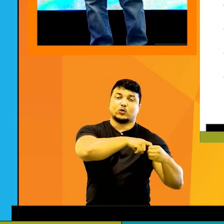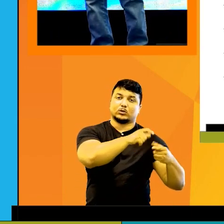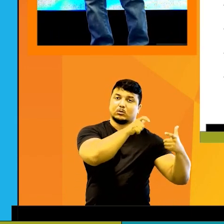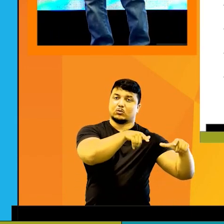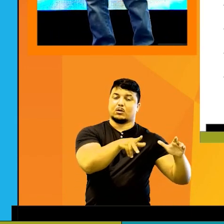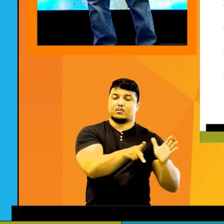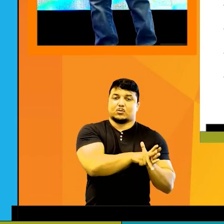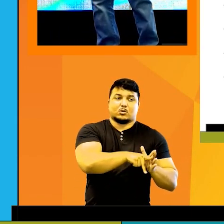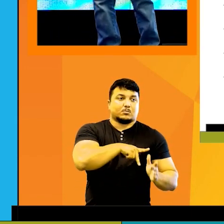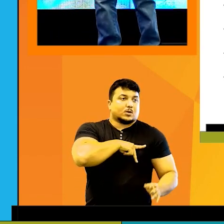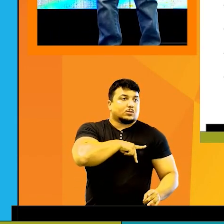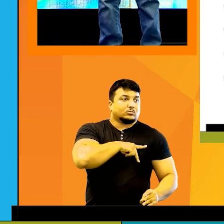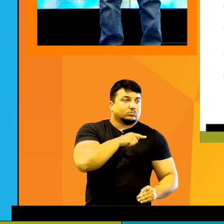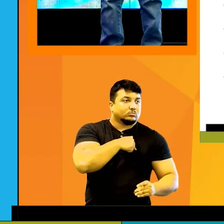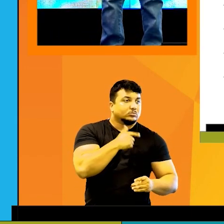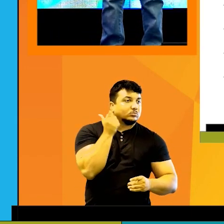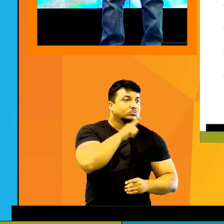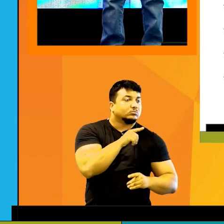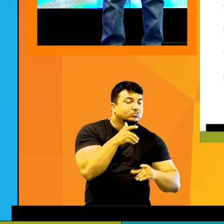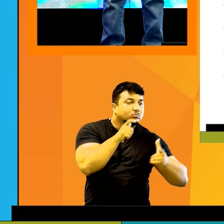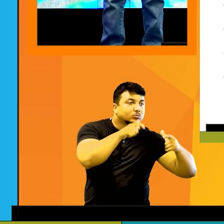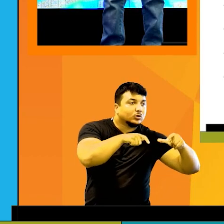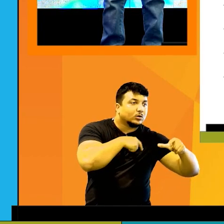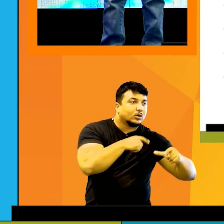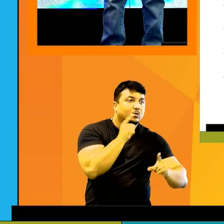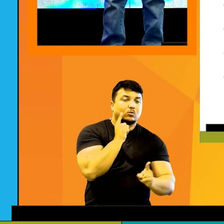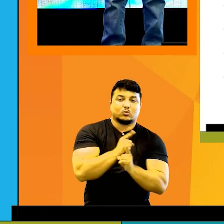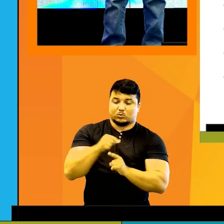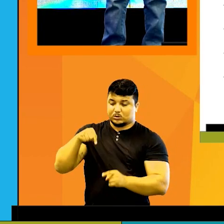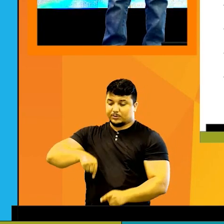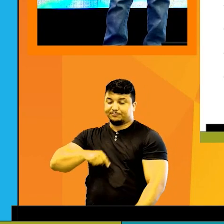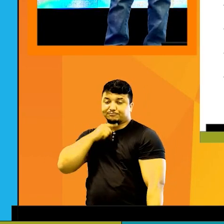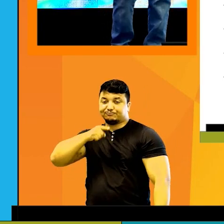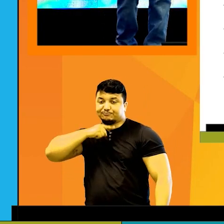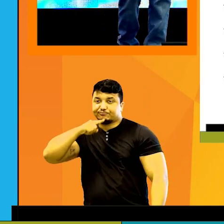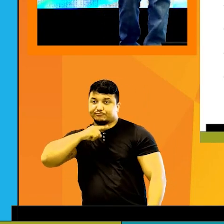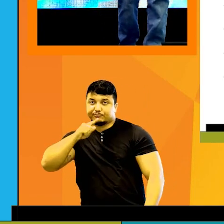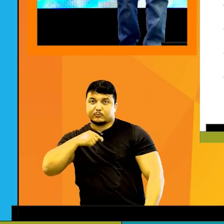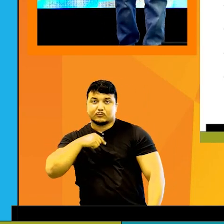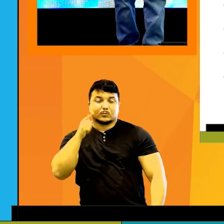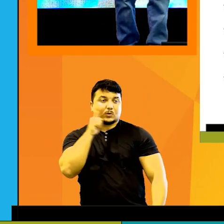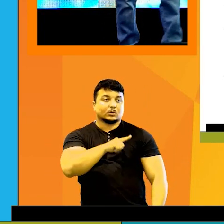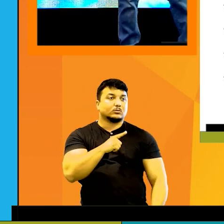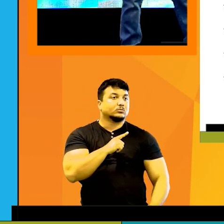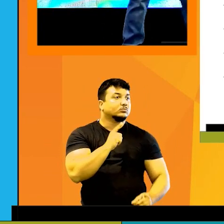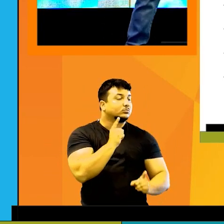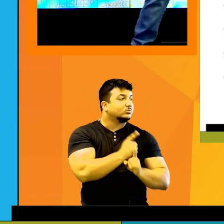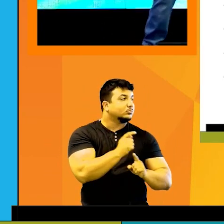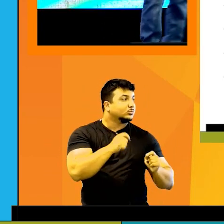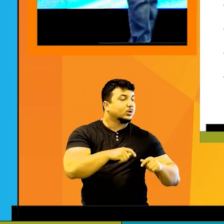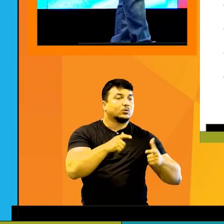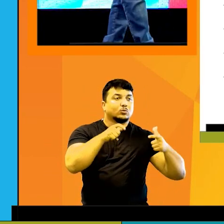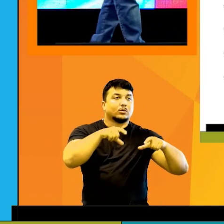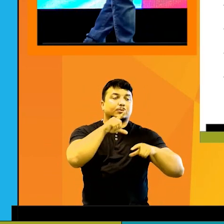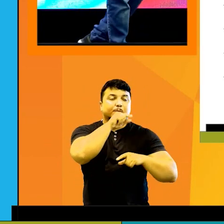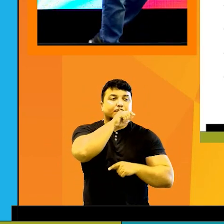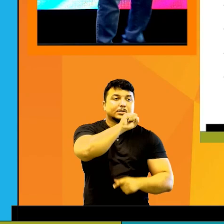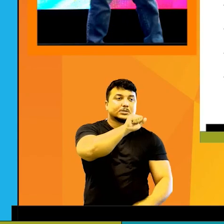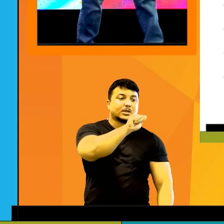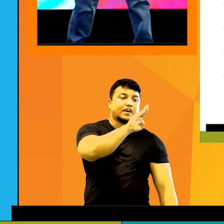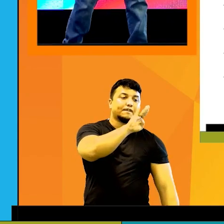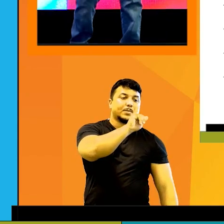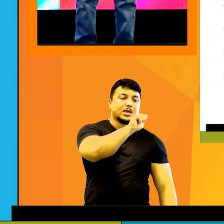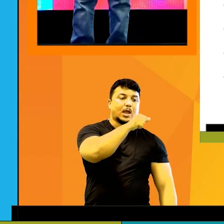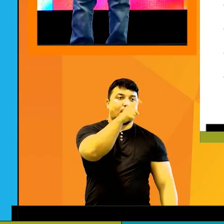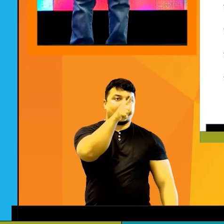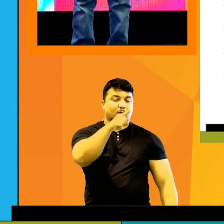lá, sem que dê surge os primores que eu não encontro por cá, sem quem dá vista às palmeiras onde canta o sabiá. E